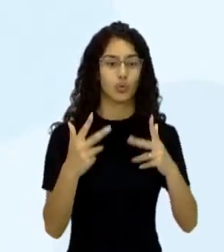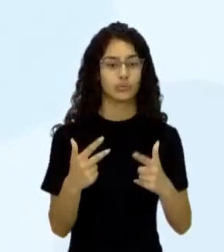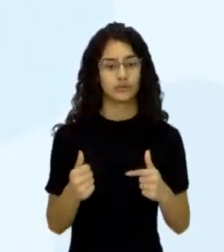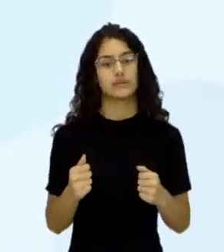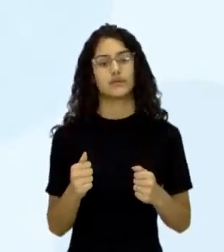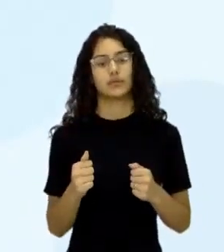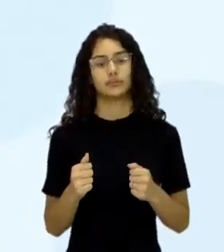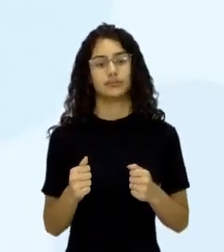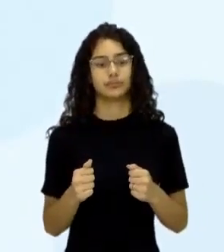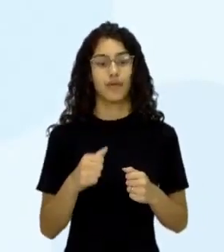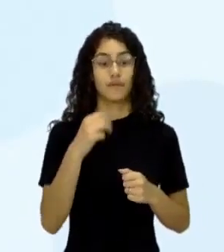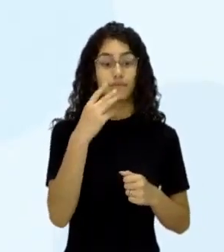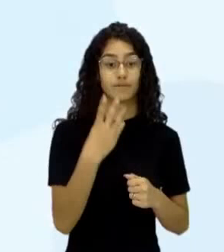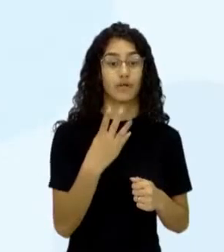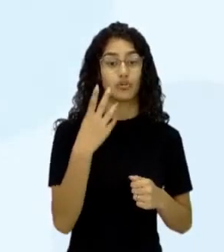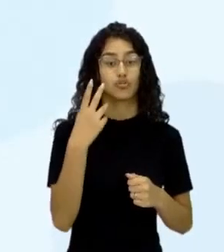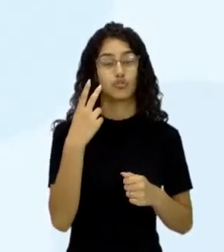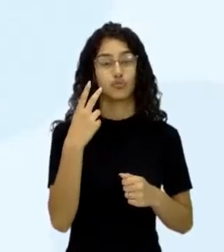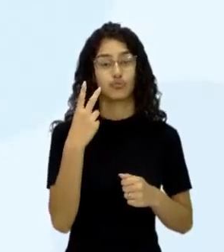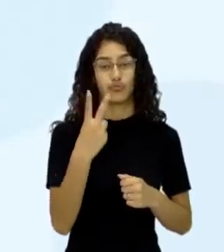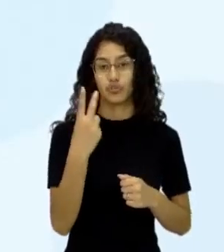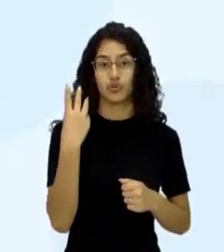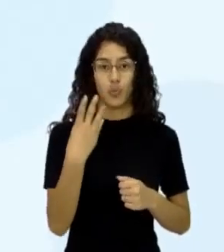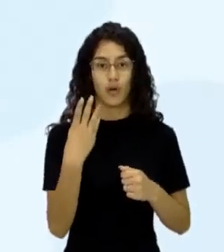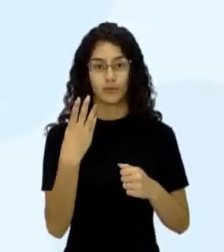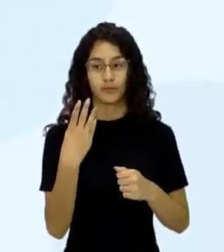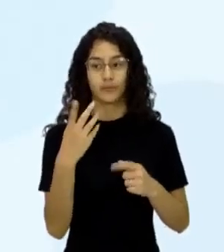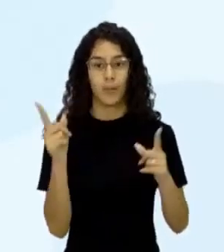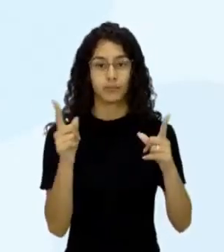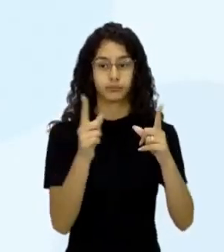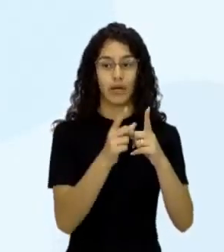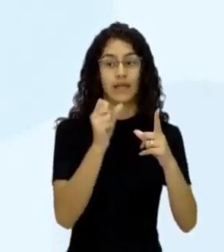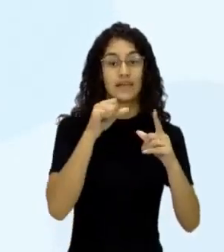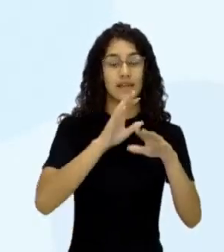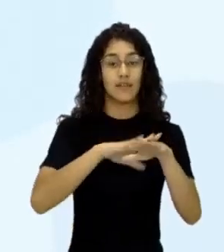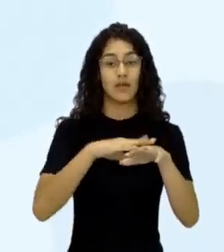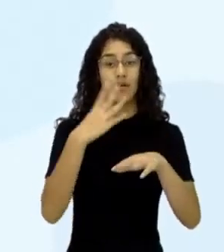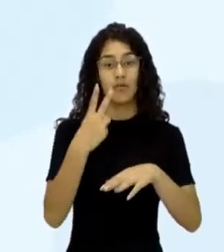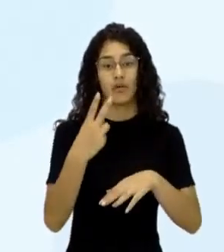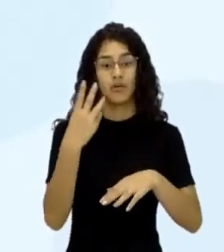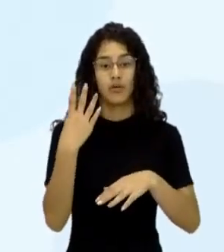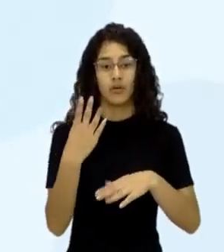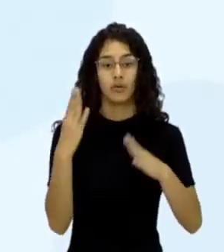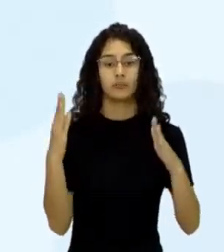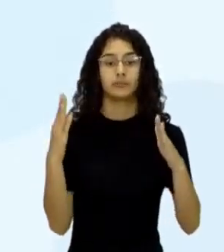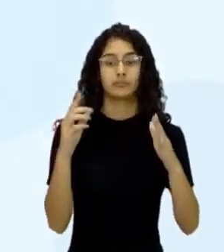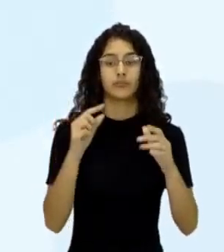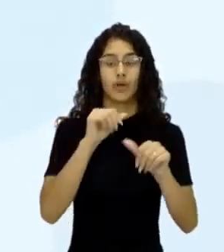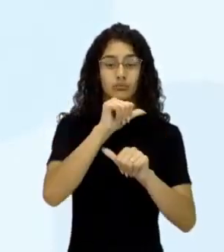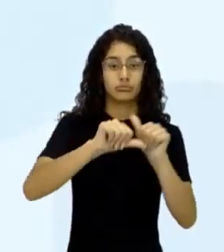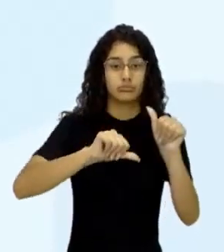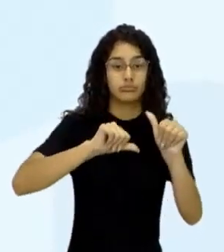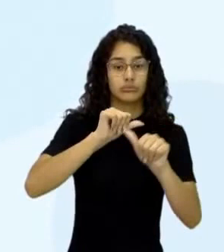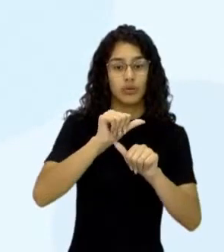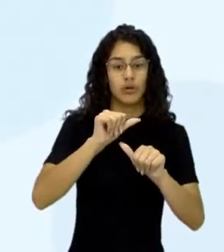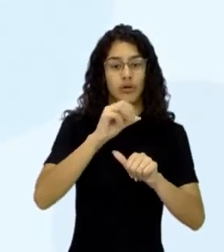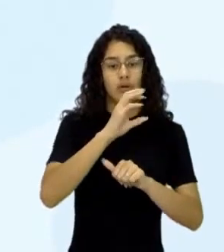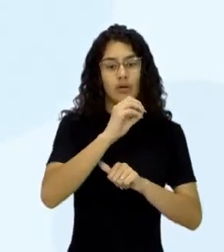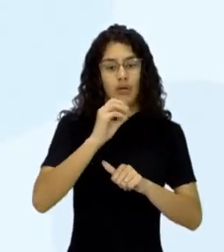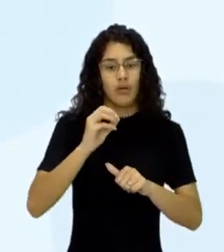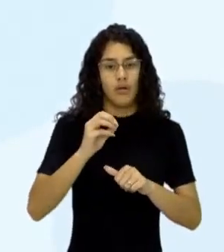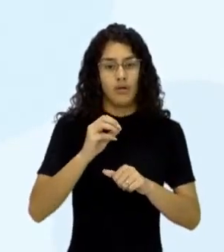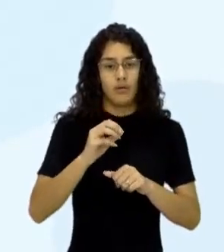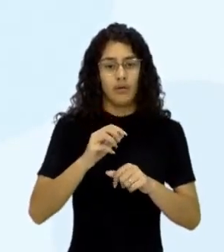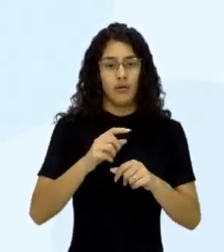ó, reduzi 24 casas. Se eu reduzir as 24 casas, você tá trocando esses zeros por